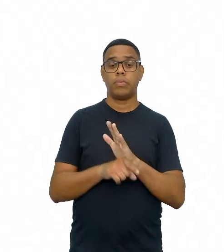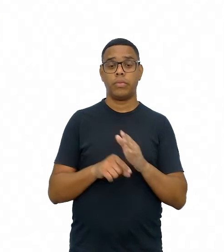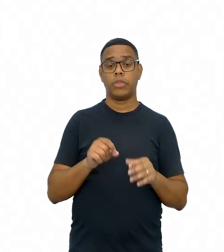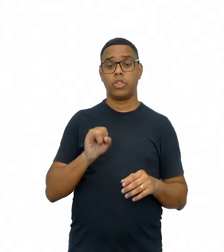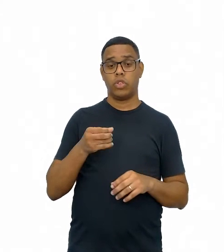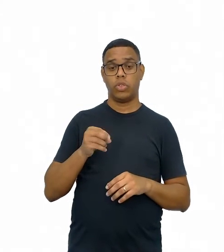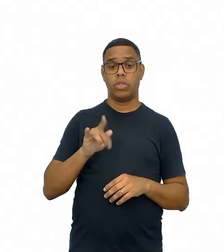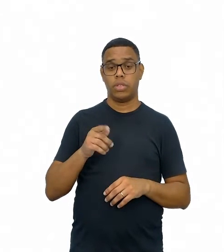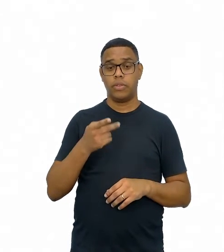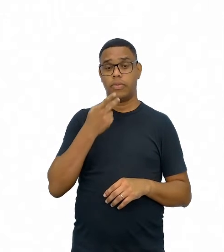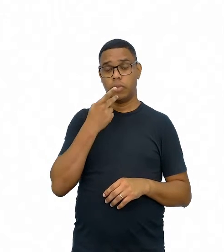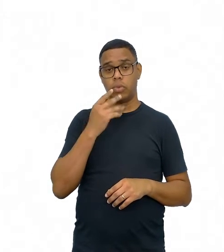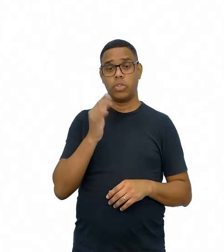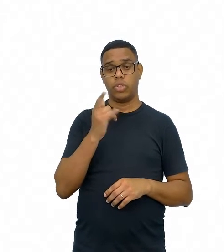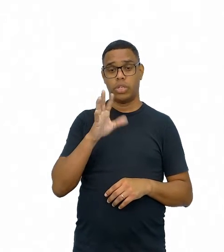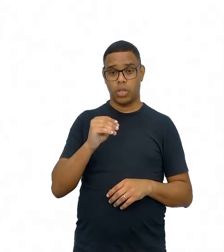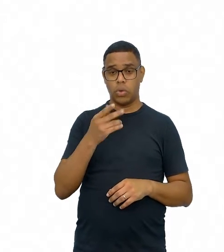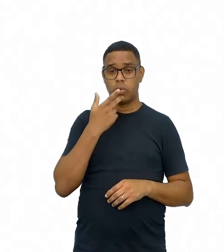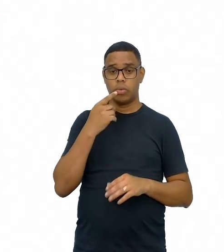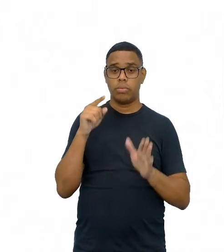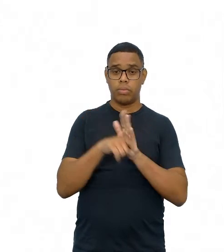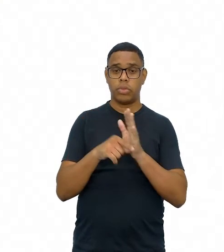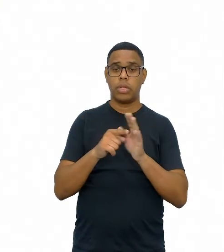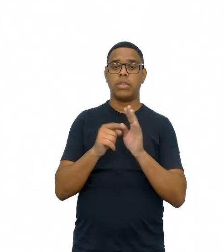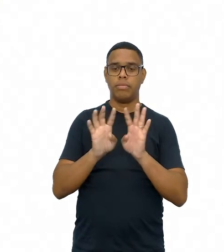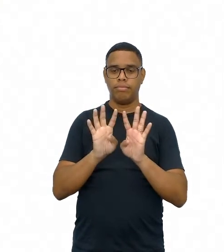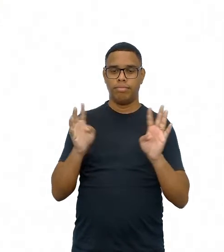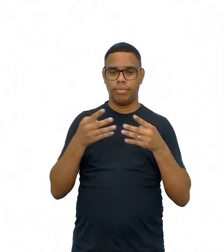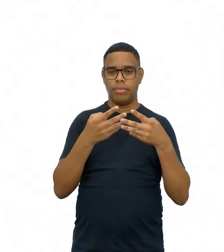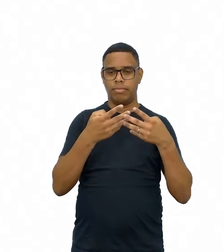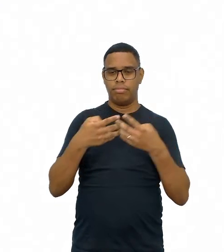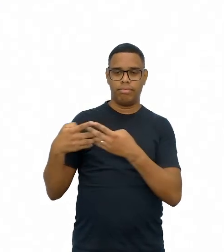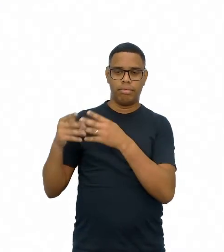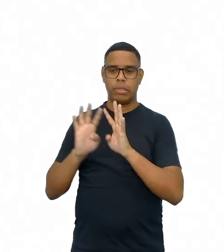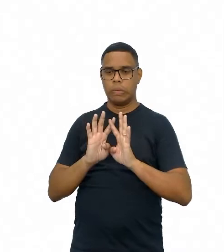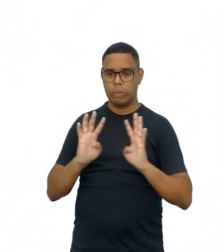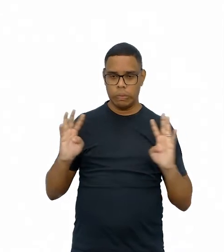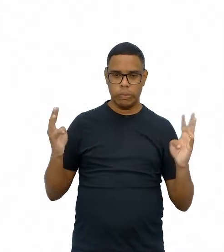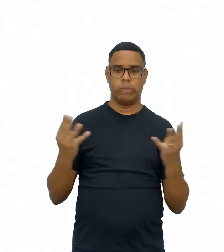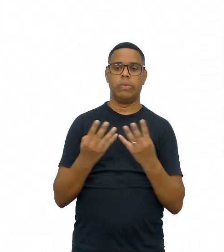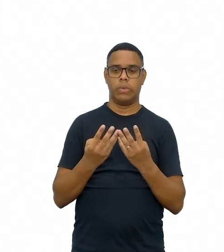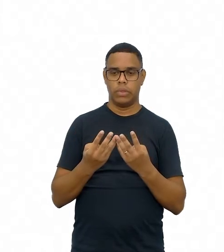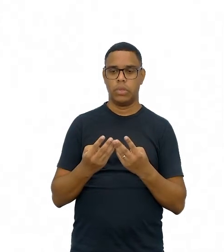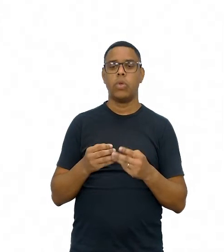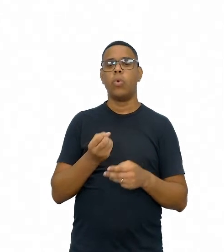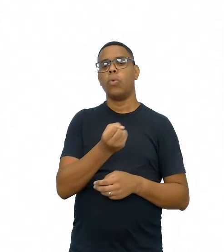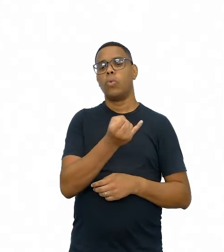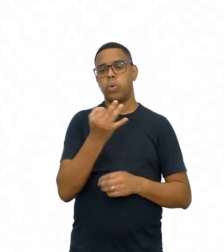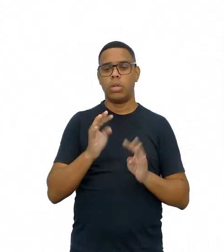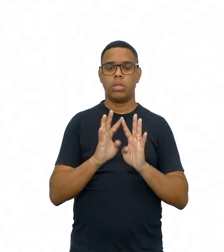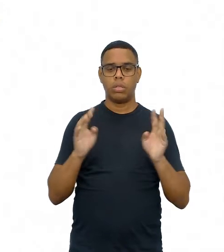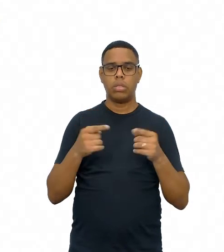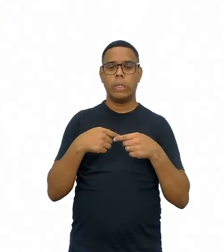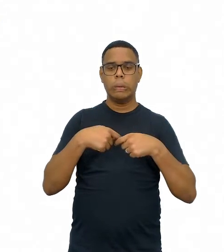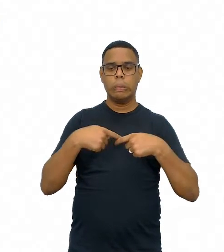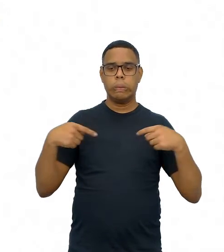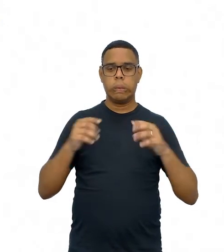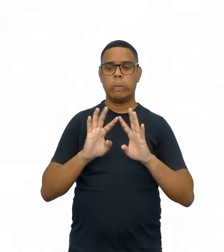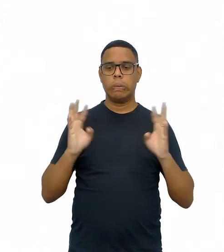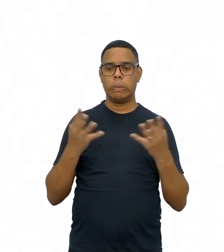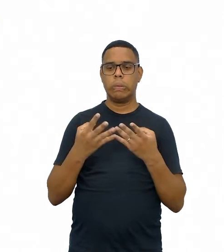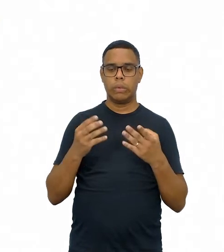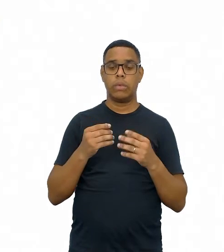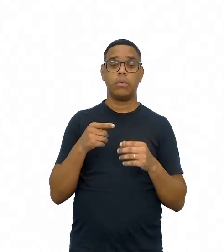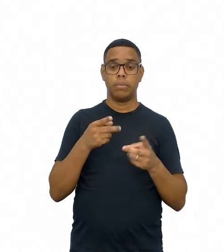seu Jorge comentou que precisa trocar a cerca, né? Então ele precisa fazer o cálculo para saber quanto de arame comprar. Então